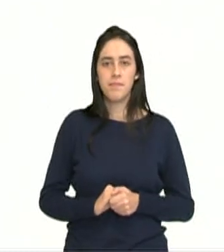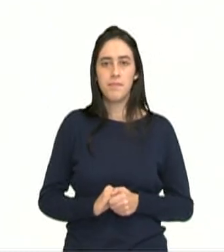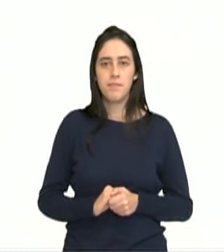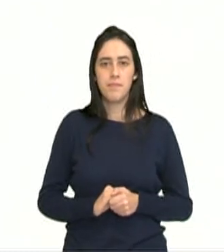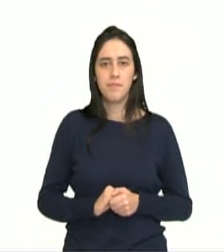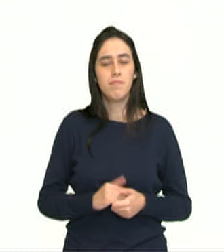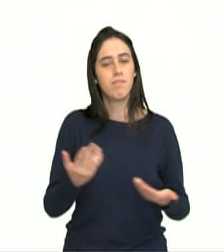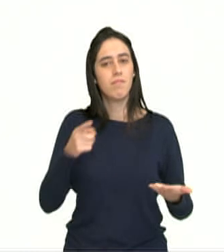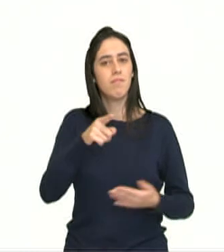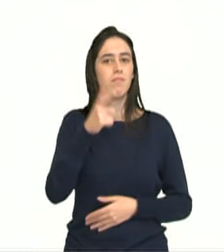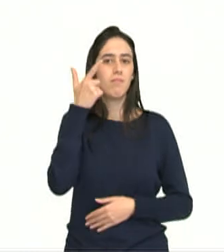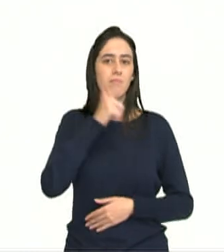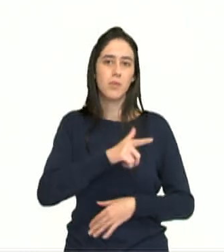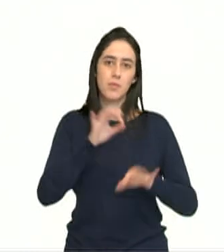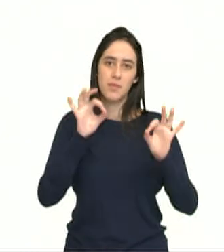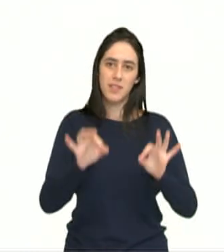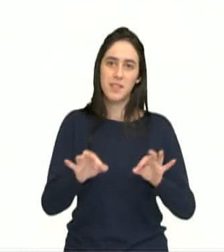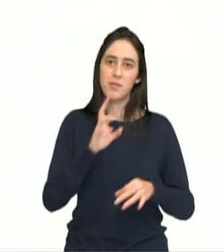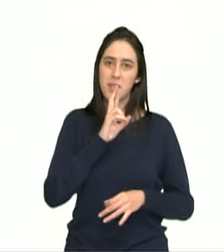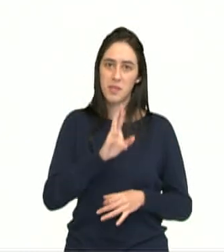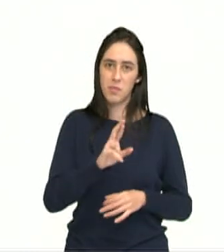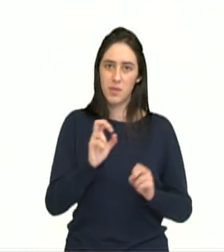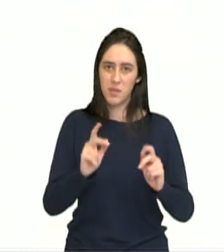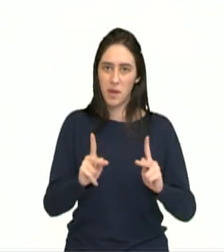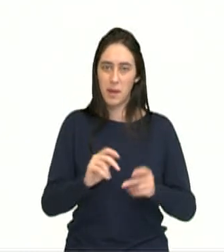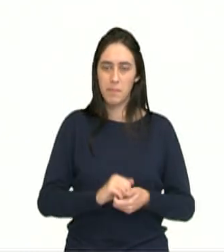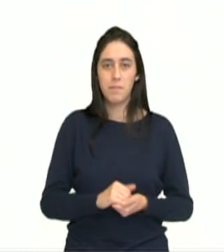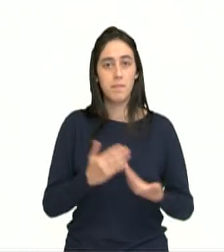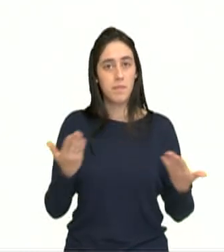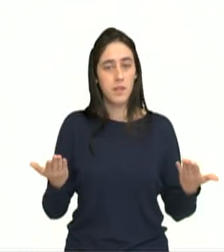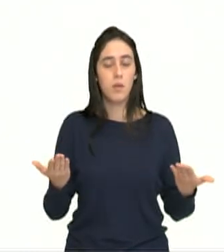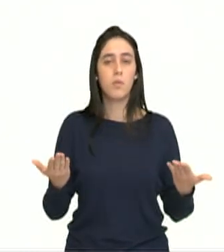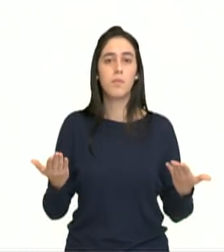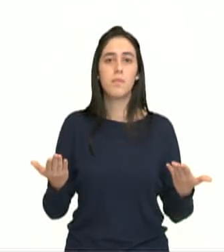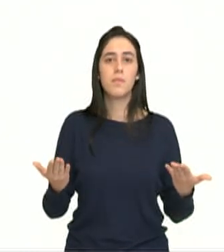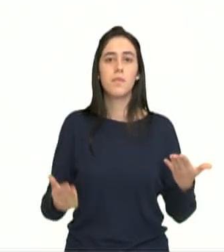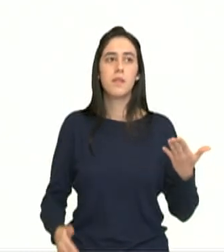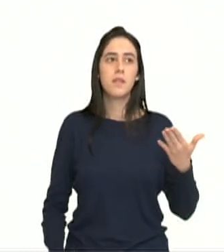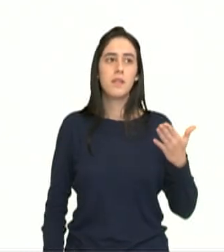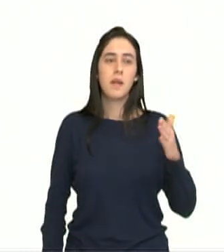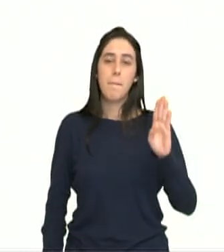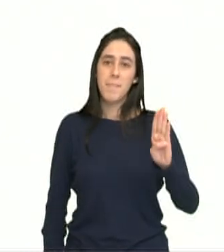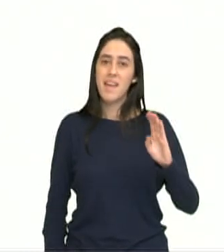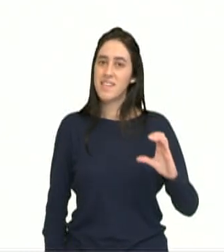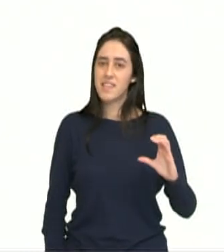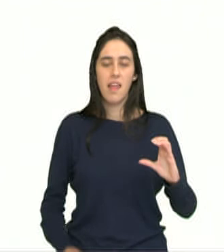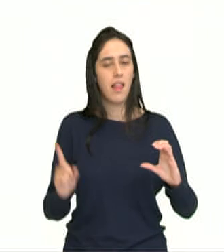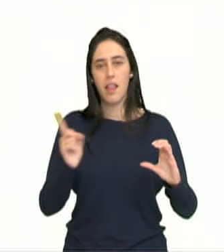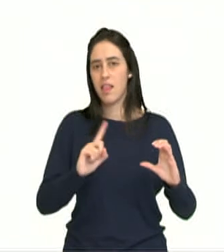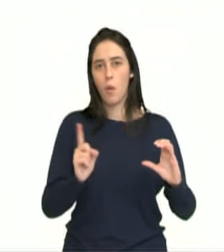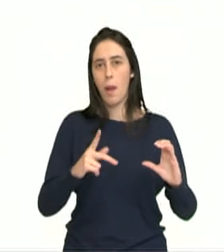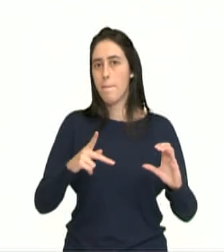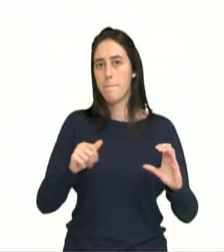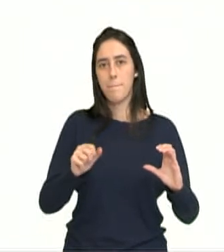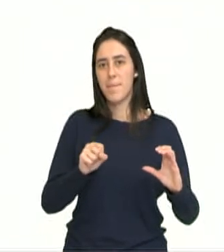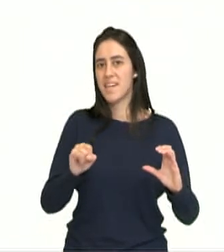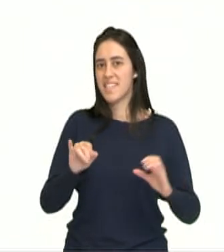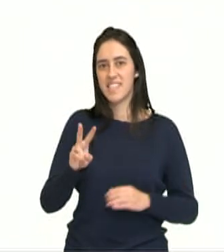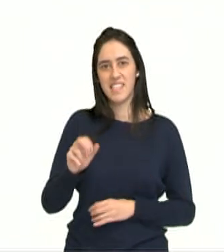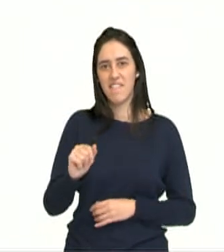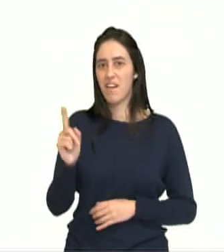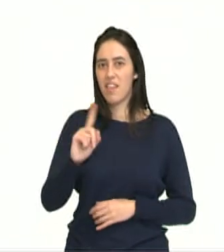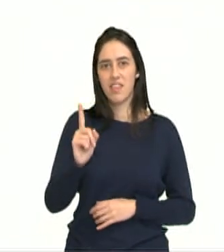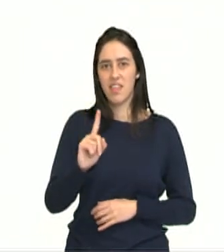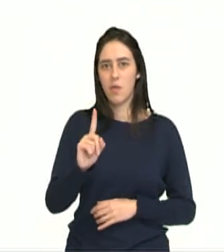kid. Acertou a nossa atividade, tá ok? Então, somente as letras B e C não estavam na voz passiva. Percebam que o